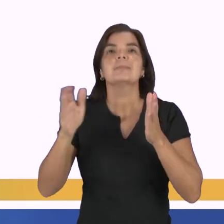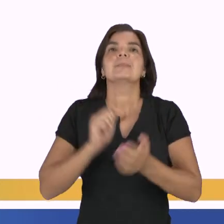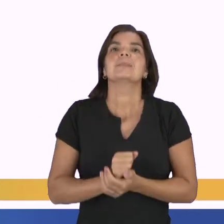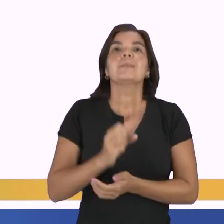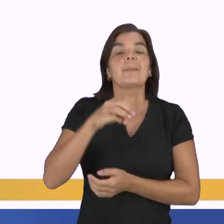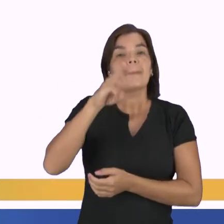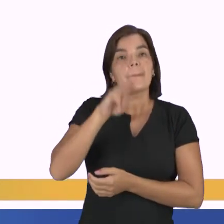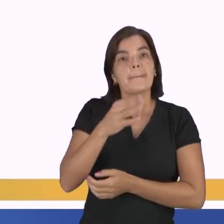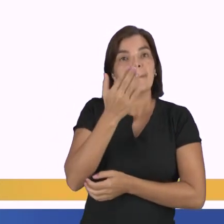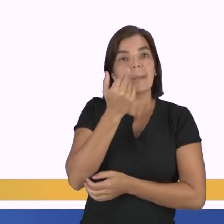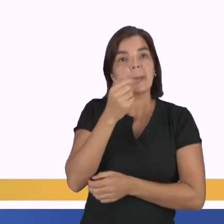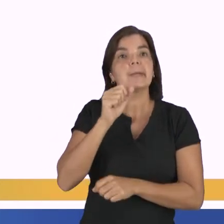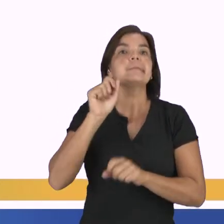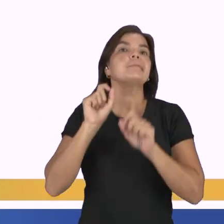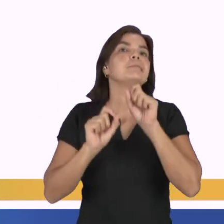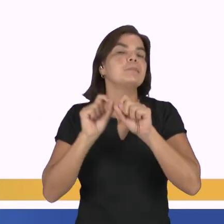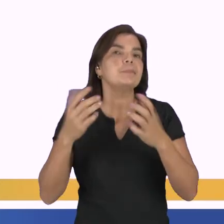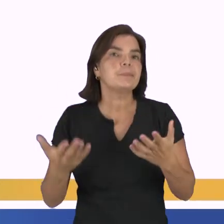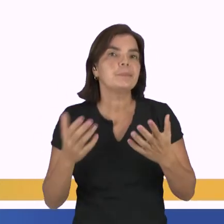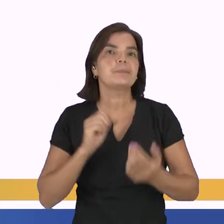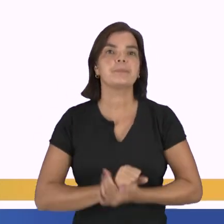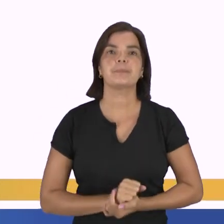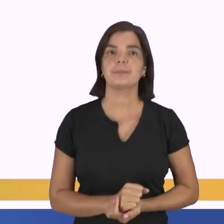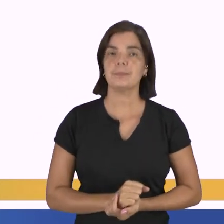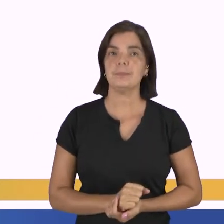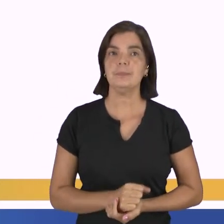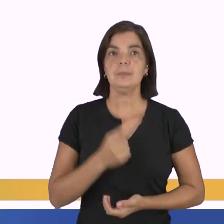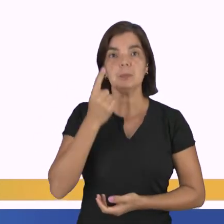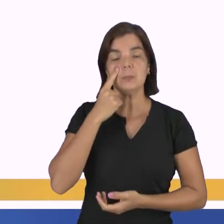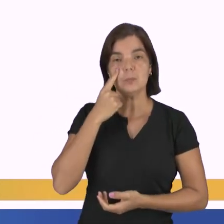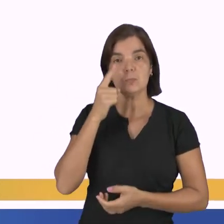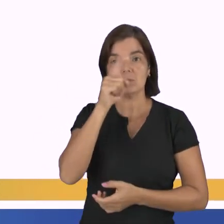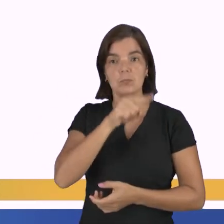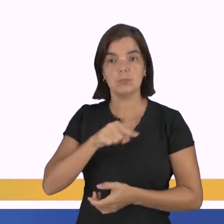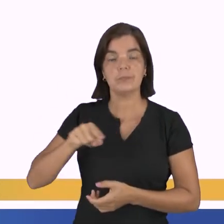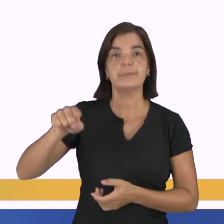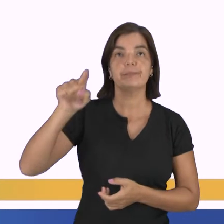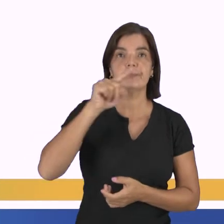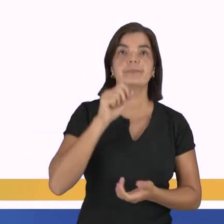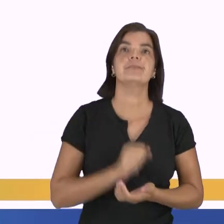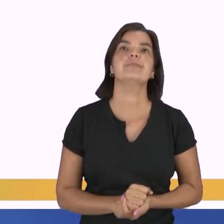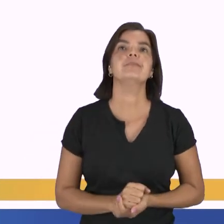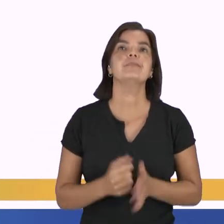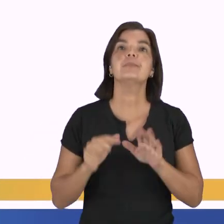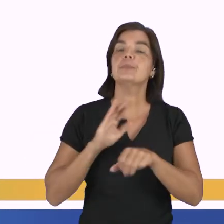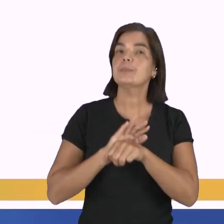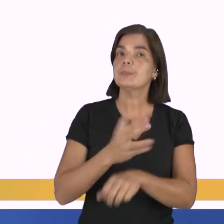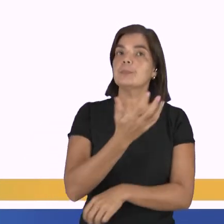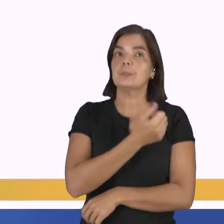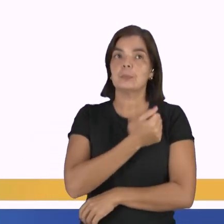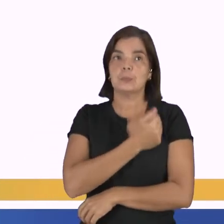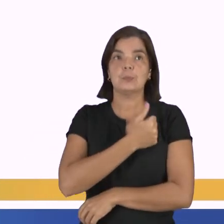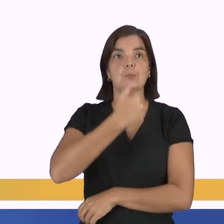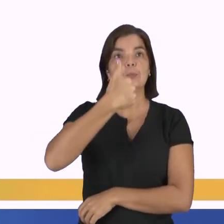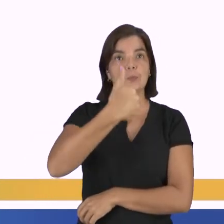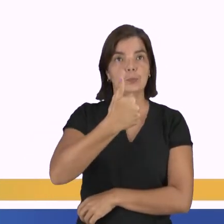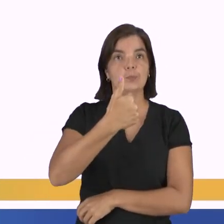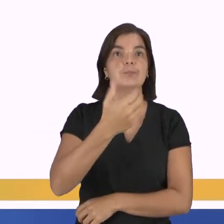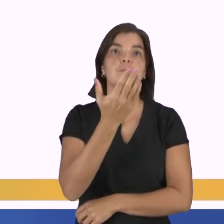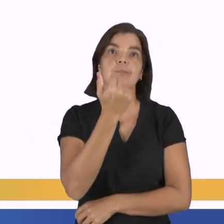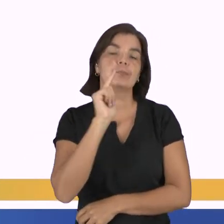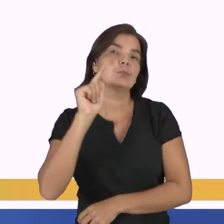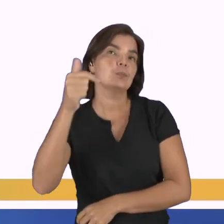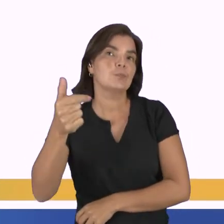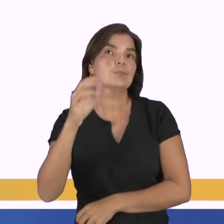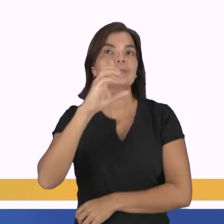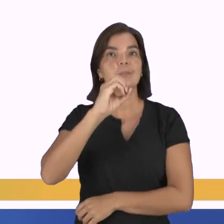quem é que se alimenta de quem aqui para que realmente o ecossistema possa se manter atribuindo um valor um quando uma espécie se